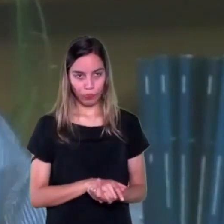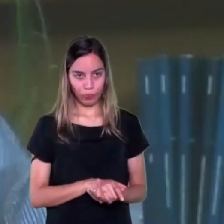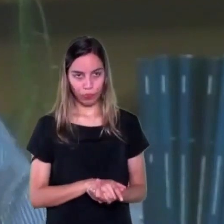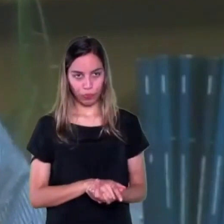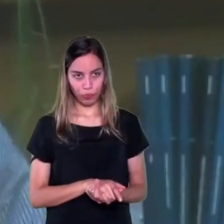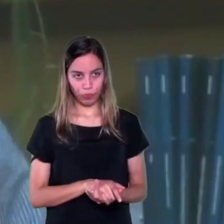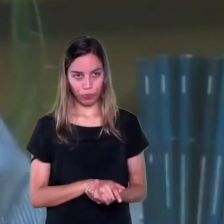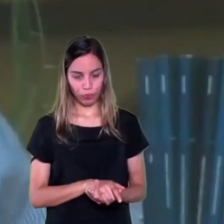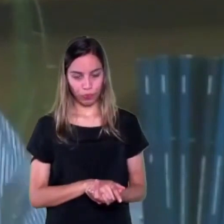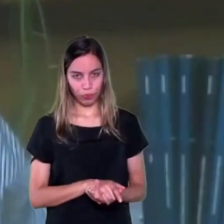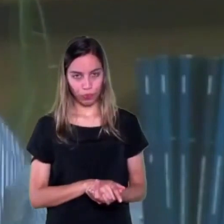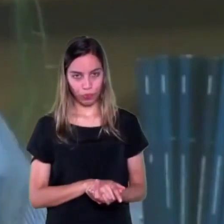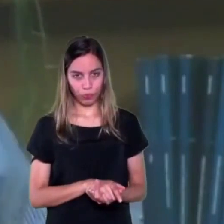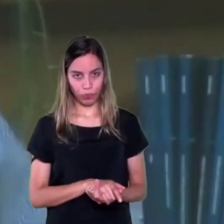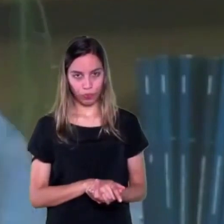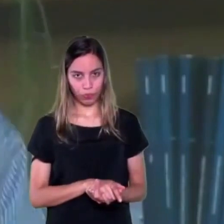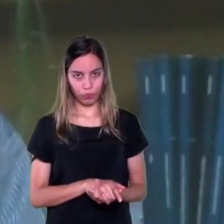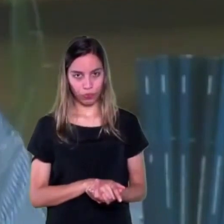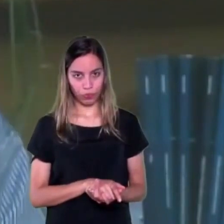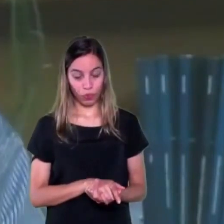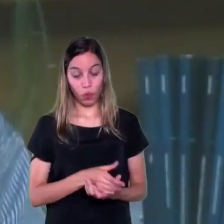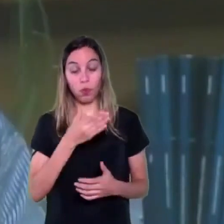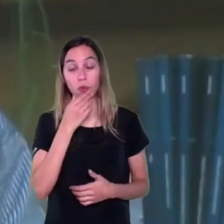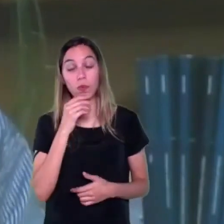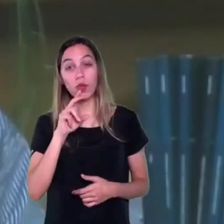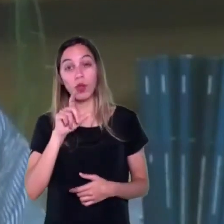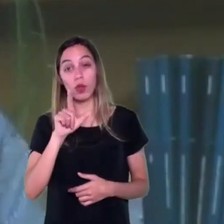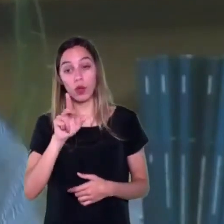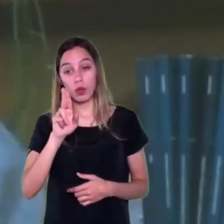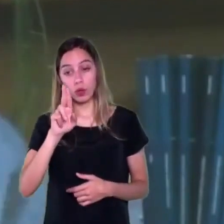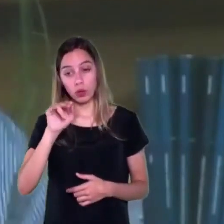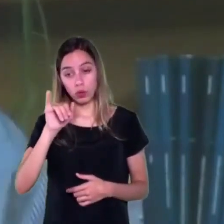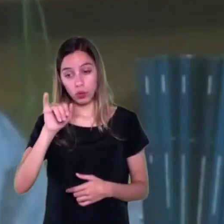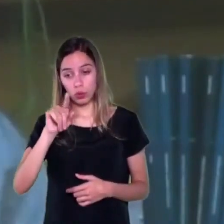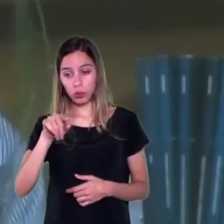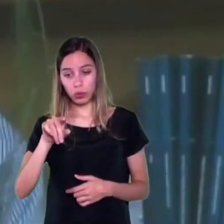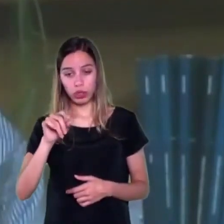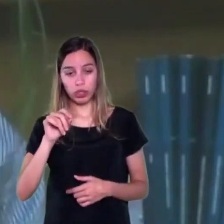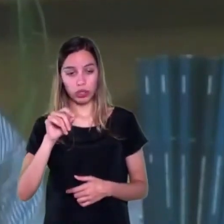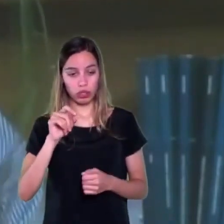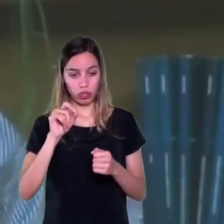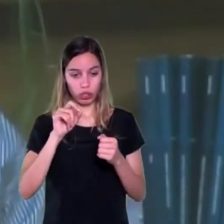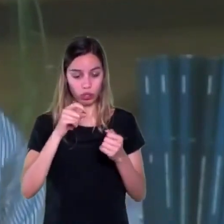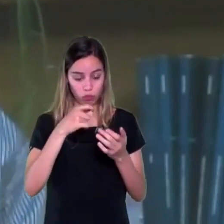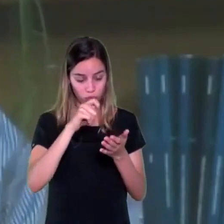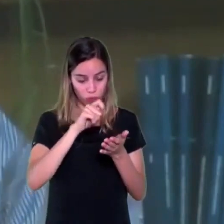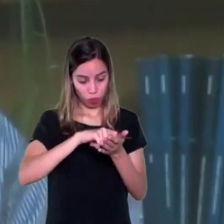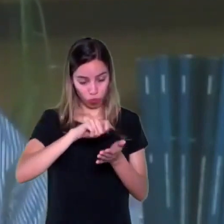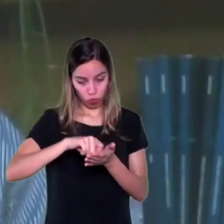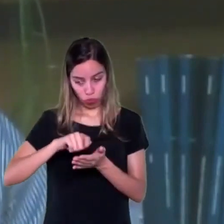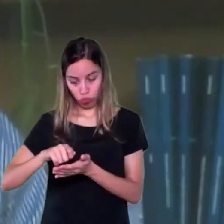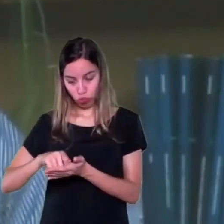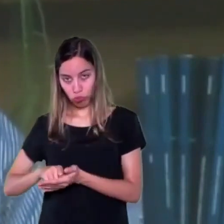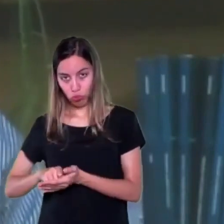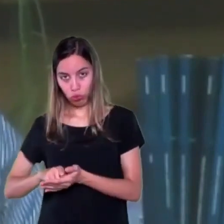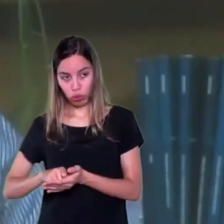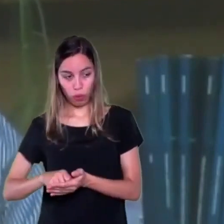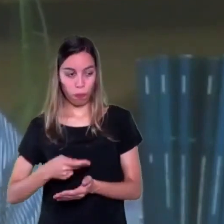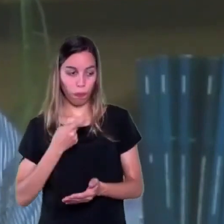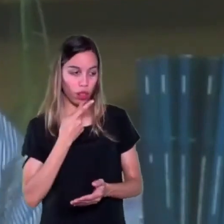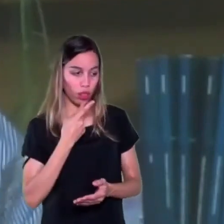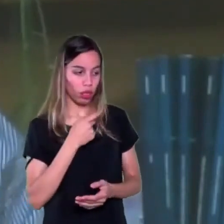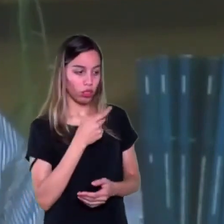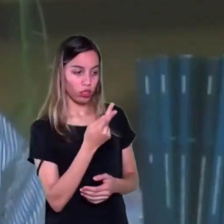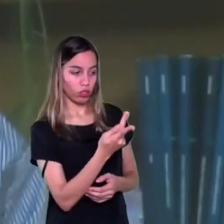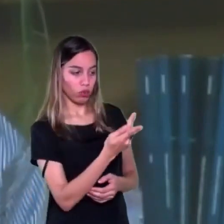Luiz Gonzaga da Fonseca, e que tem um dos textos mais deliciosos, que é o Dr. Coutinho falando